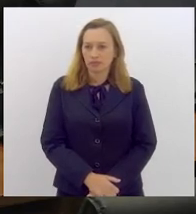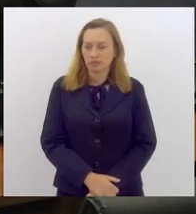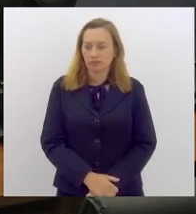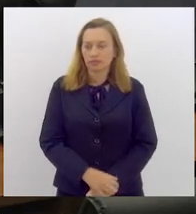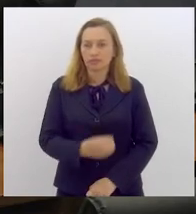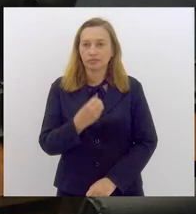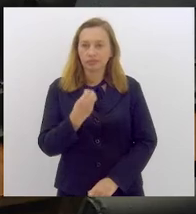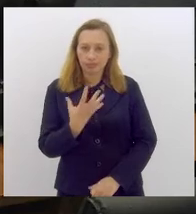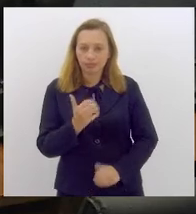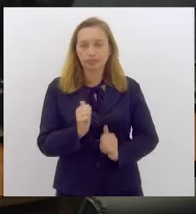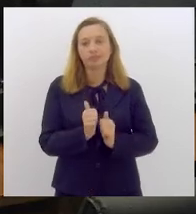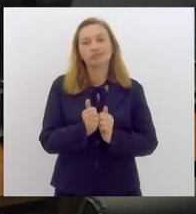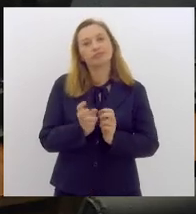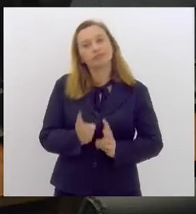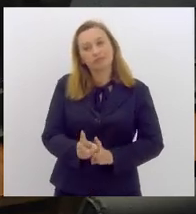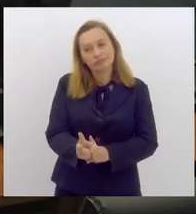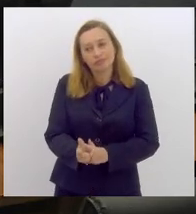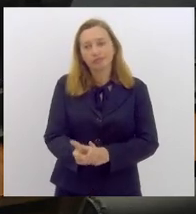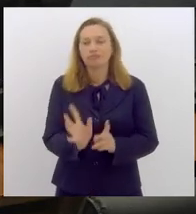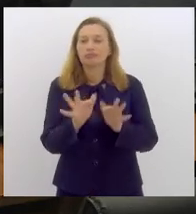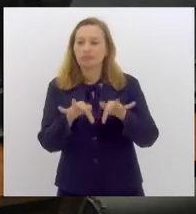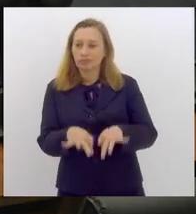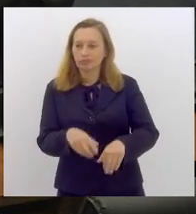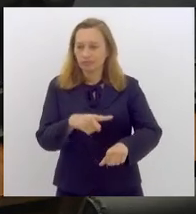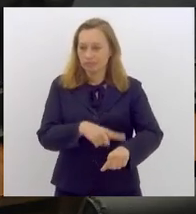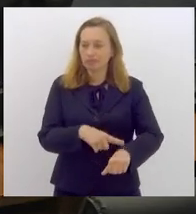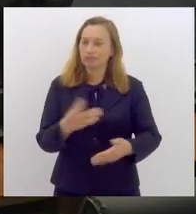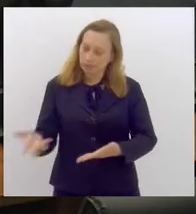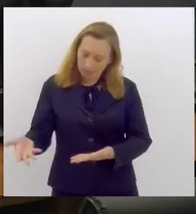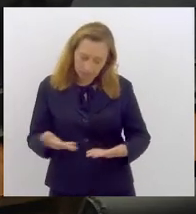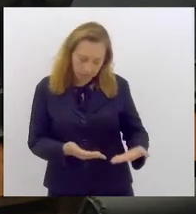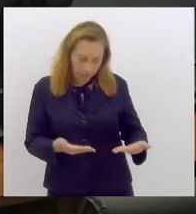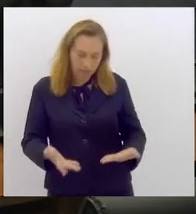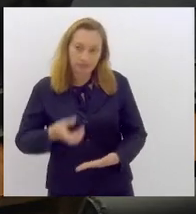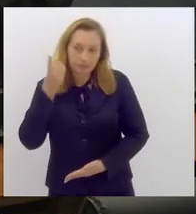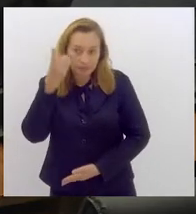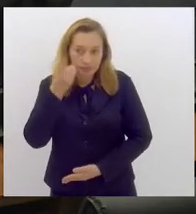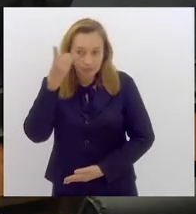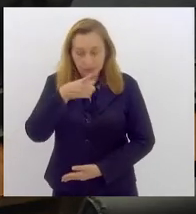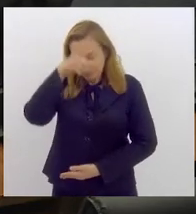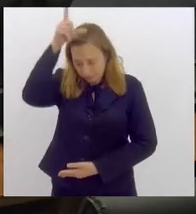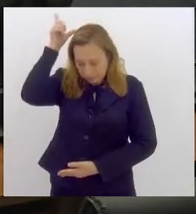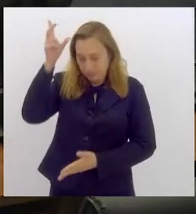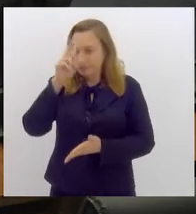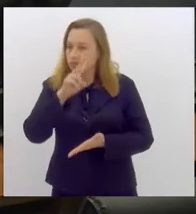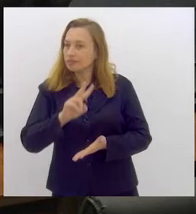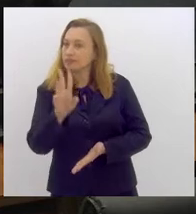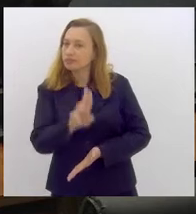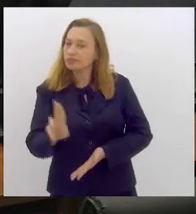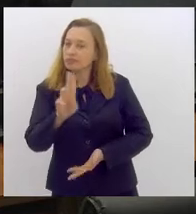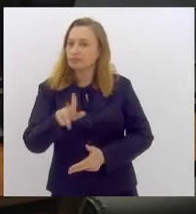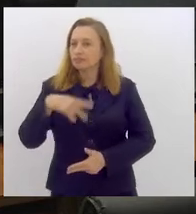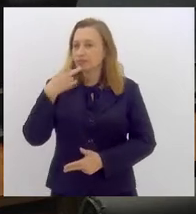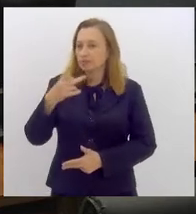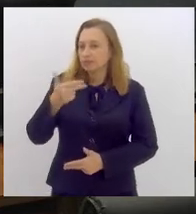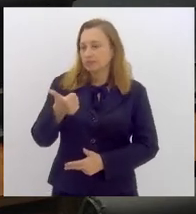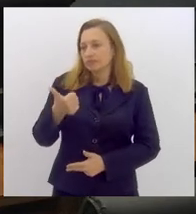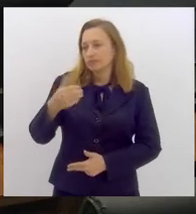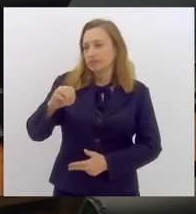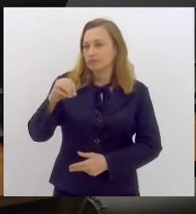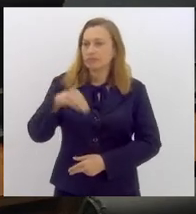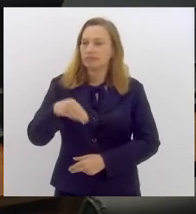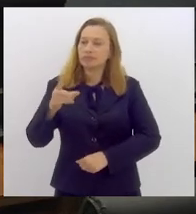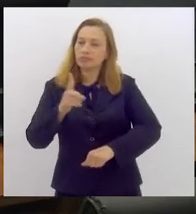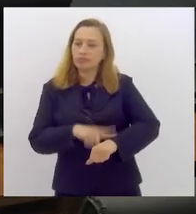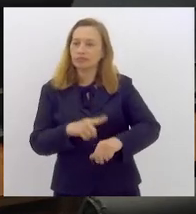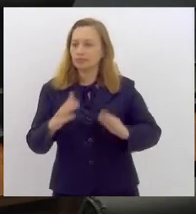Bom, segue ao expediente final, convida o deputado Luiz Paulo a fazer uso da fala. O senhor dispõe de